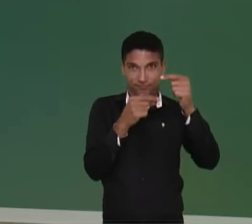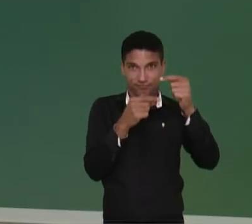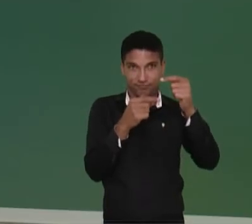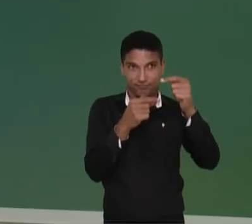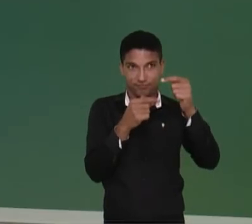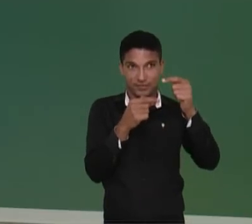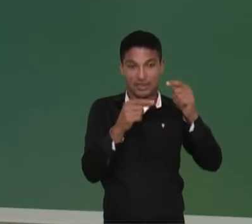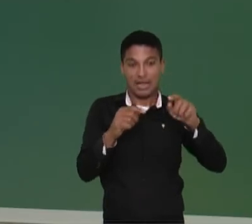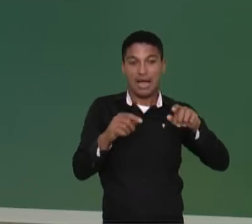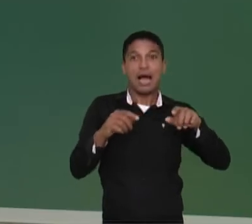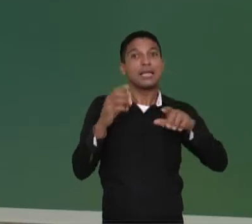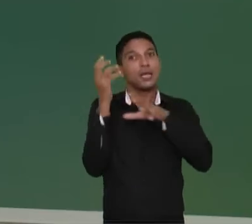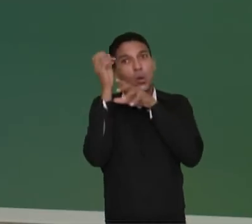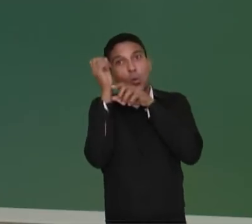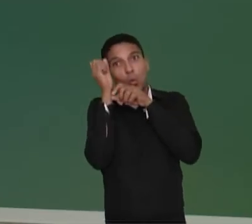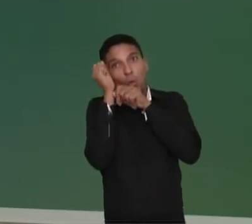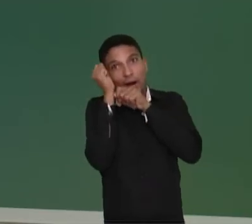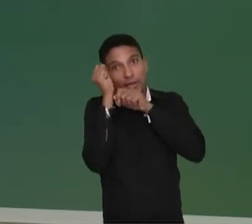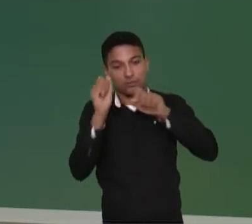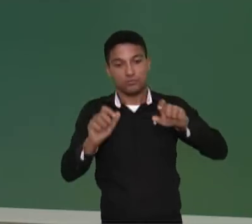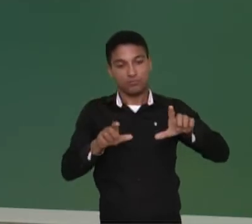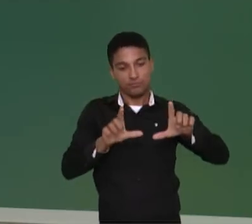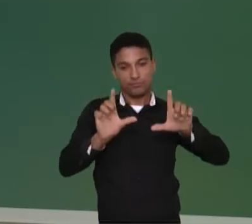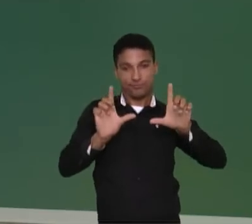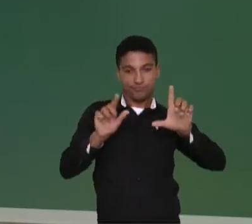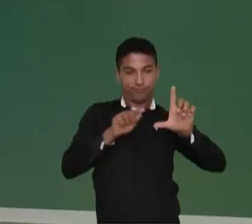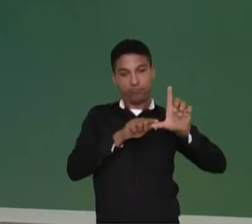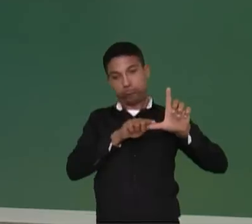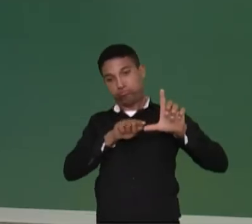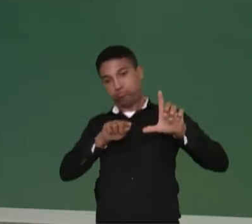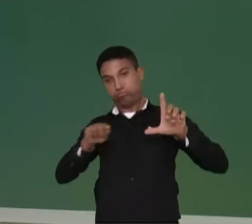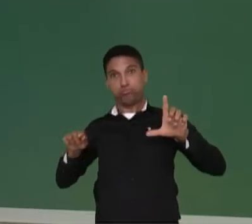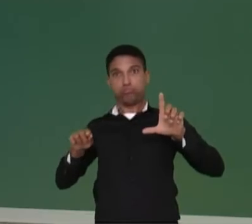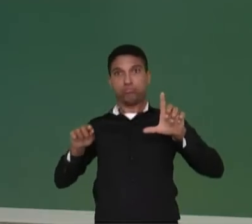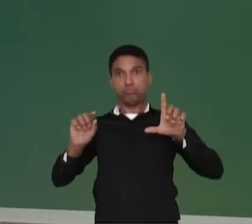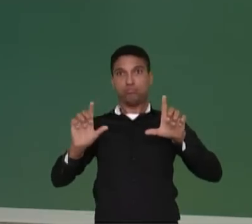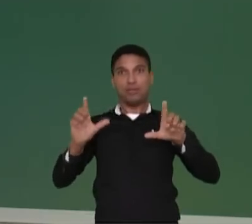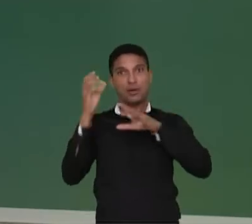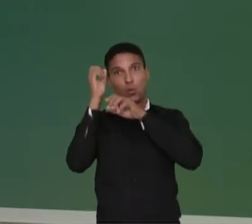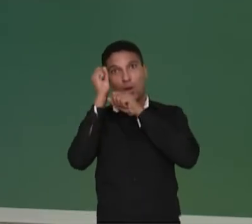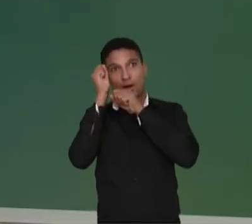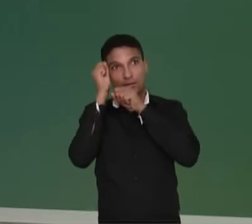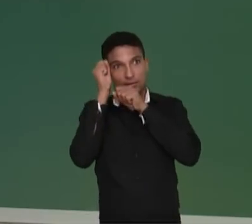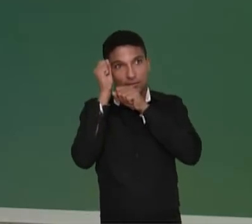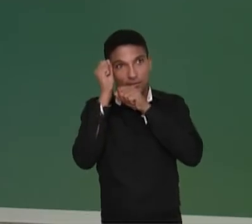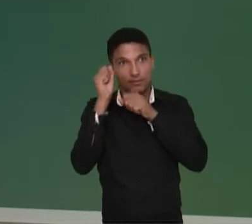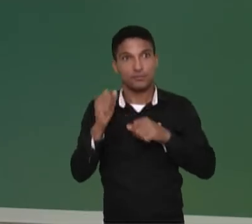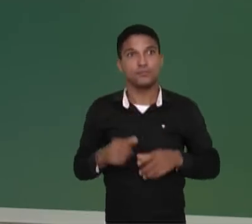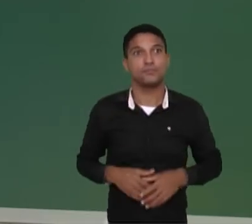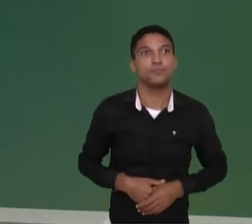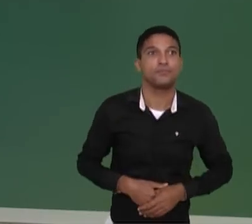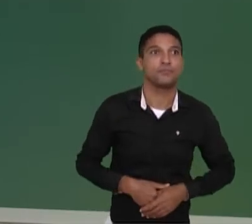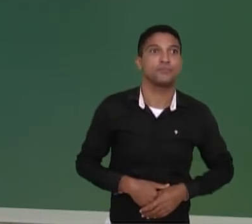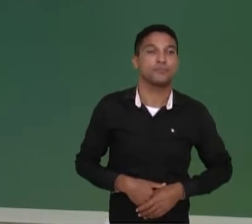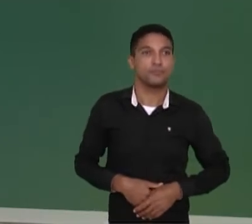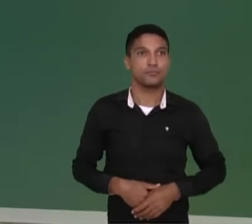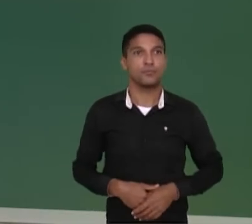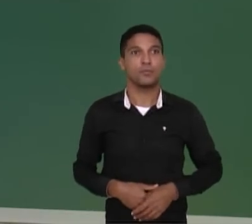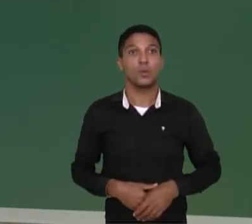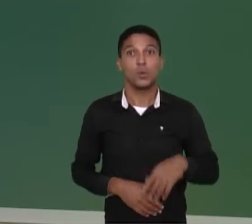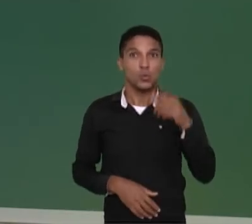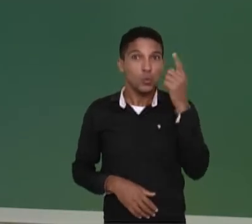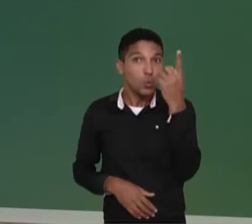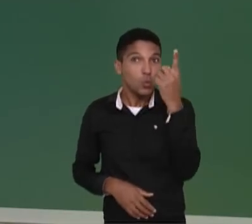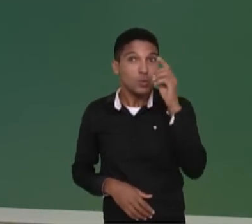do espaço destinado ao quarto mais o banheiro. 1 centímetro na planta equivale a 45 centímetros no cômodo